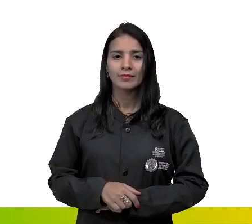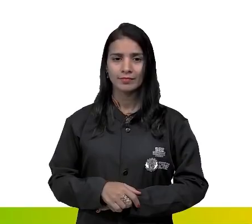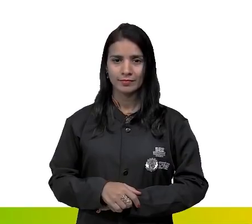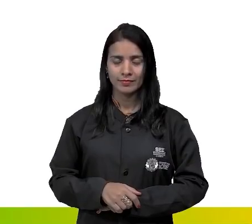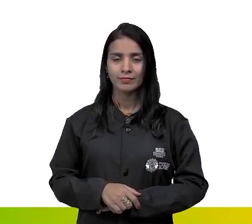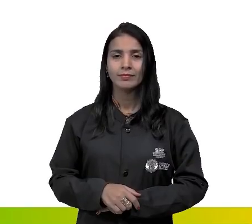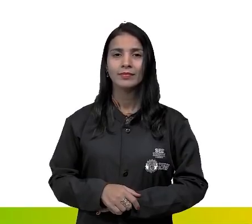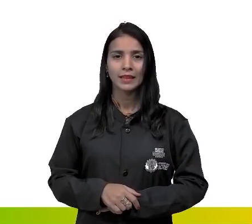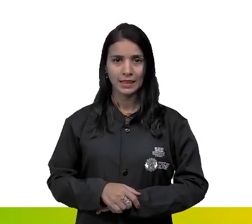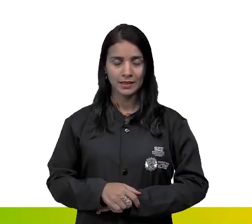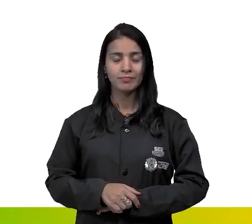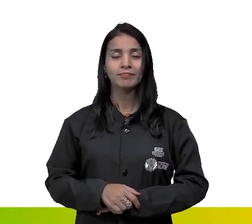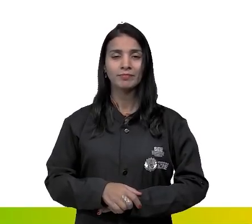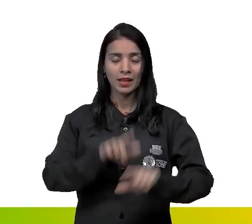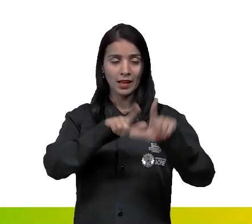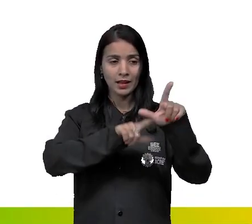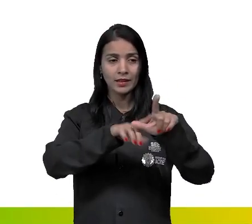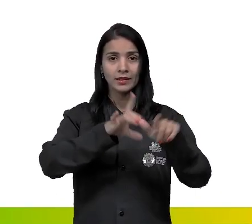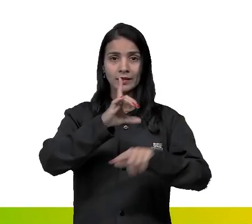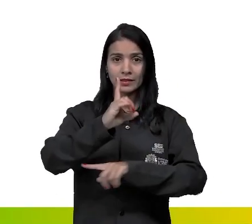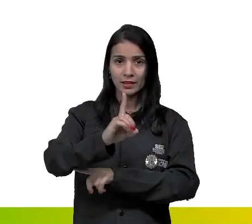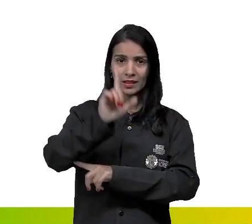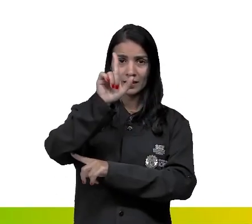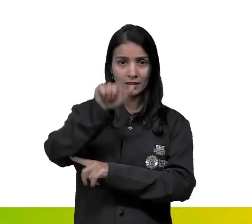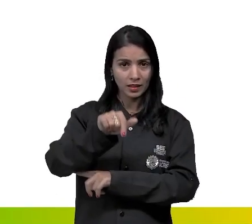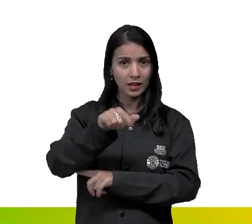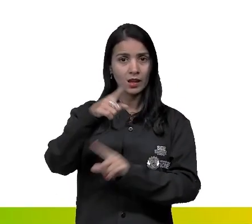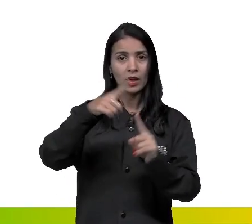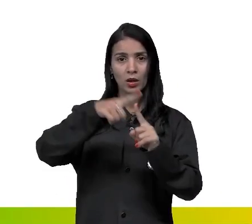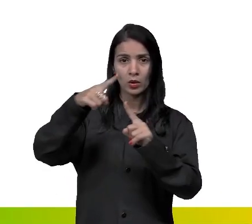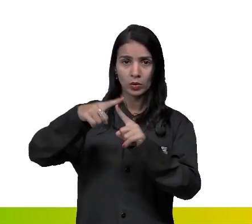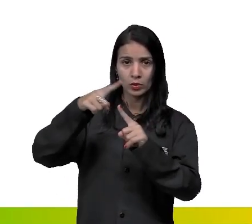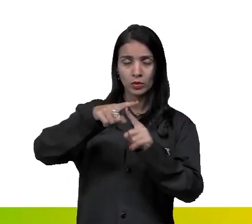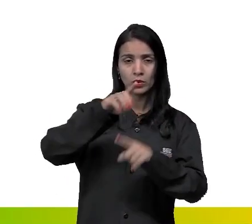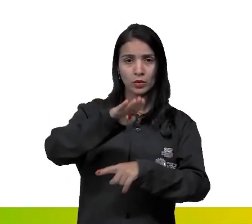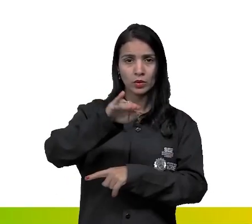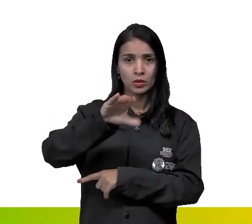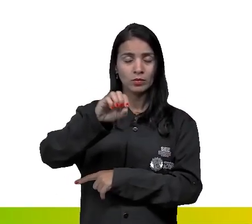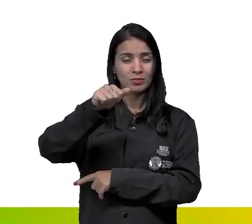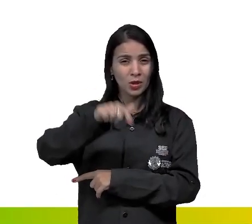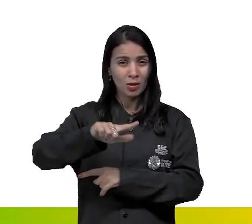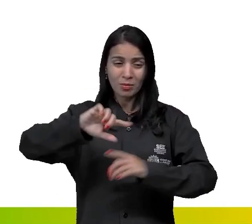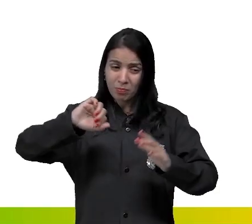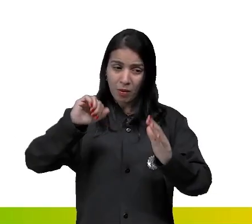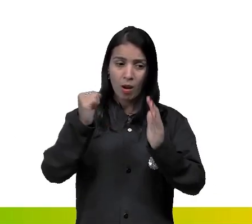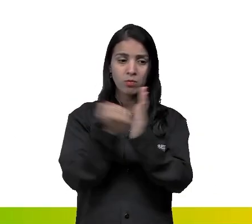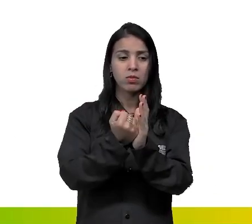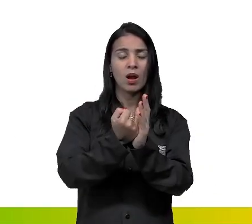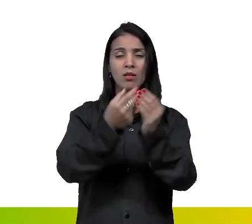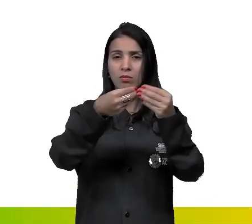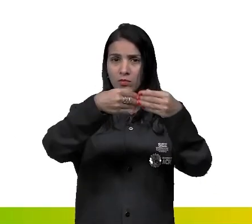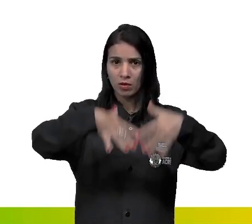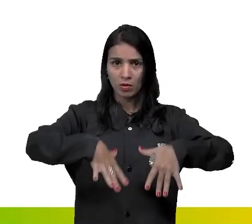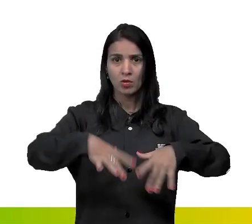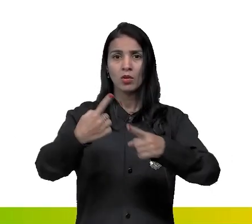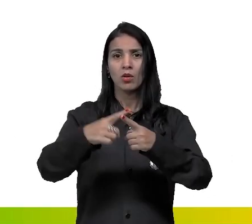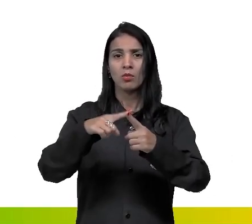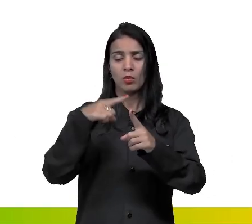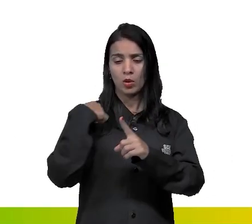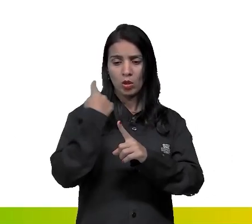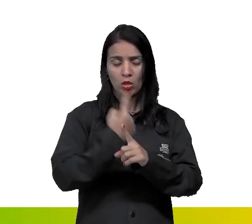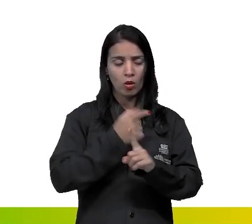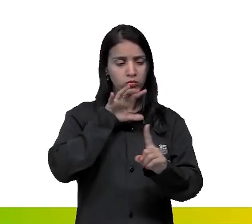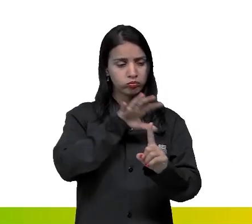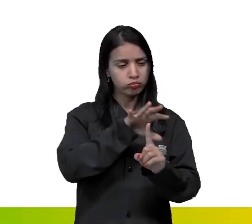dado. A Mata Atlântica é o bioma mais impactado pela atividade humana no Brasil. Logo, a gente teve aí a